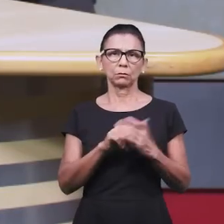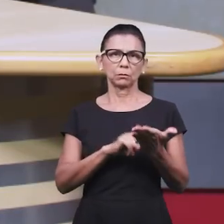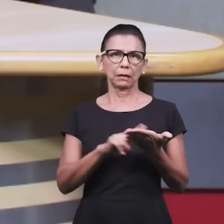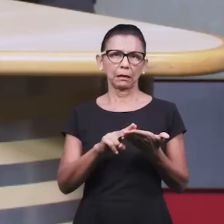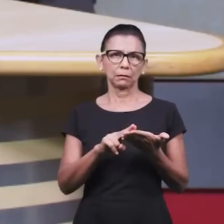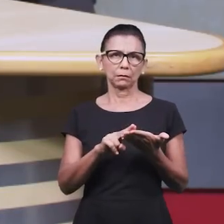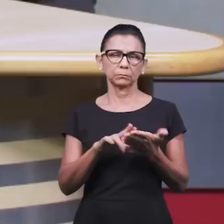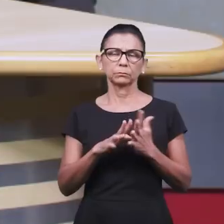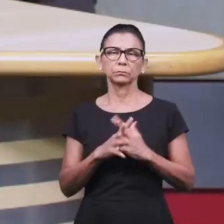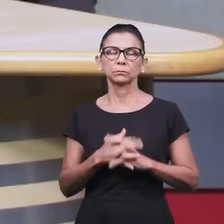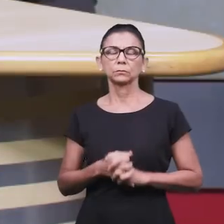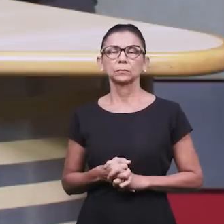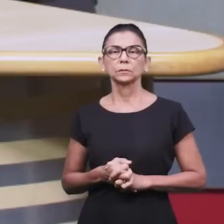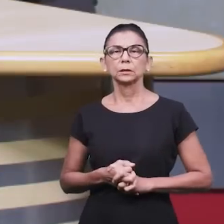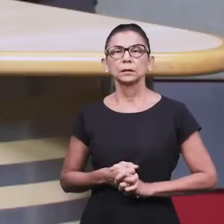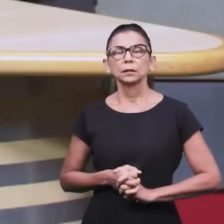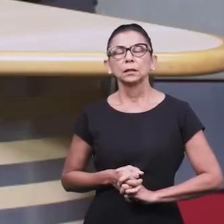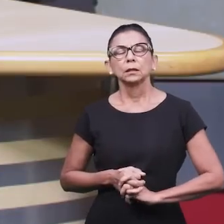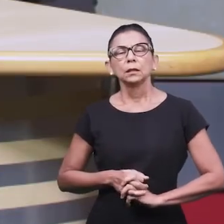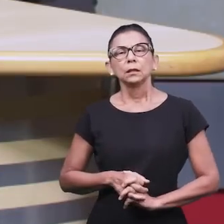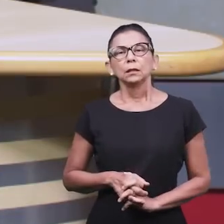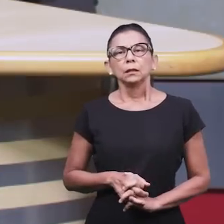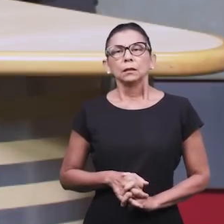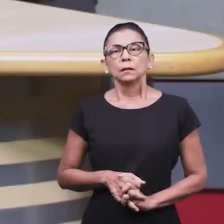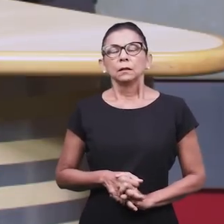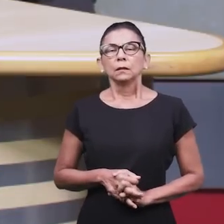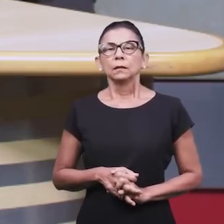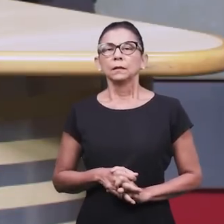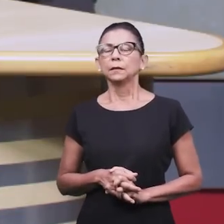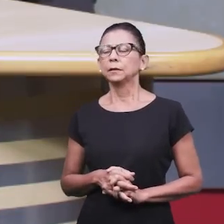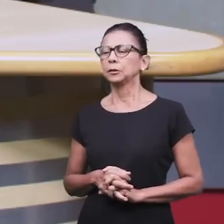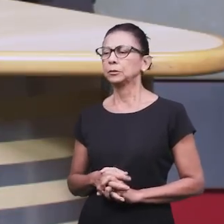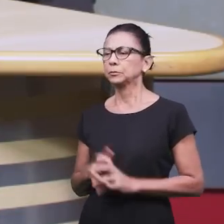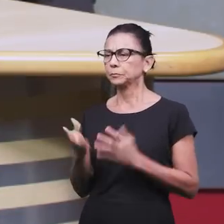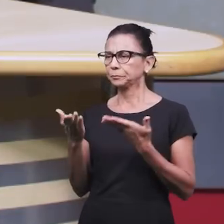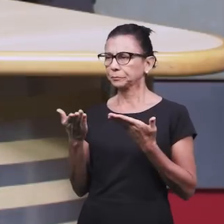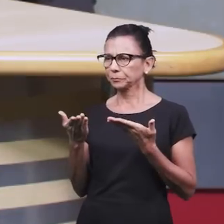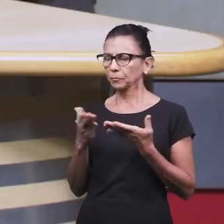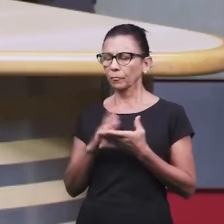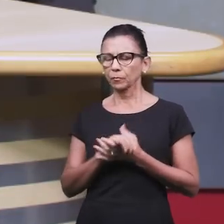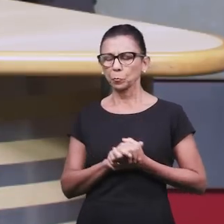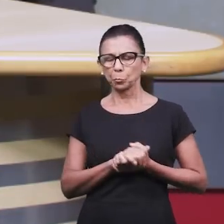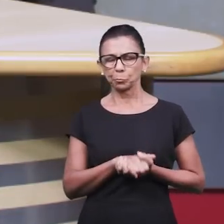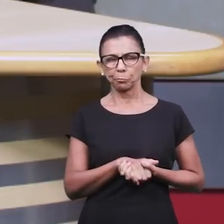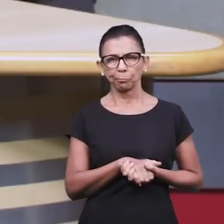poderia situar os irmãos que estão nos ouvindo e nos assistindo na Carta de Judas?